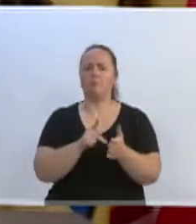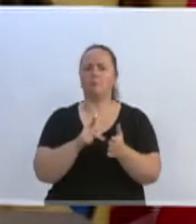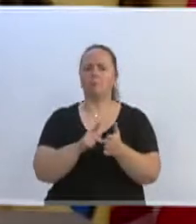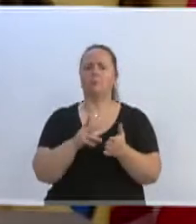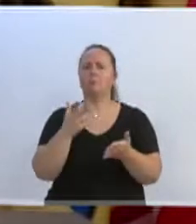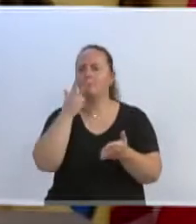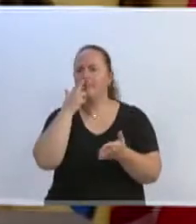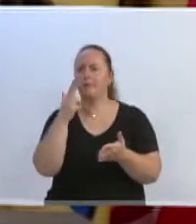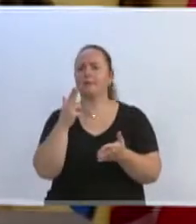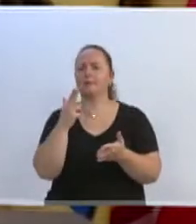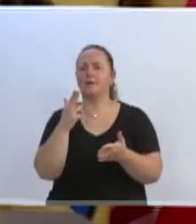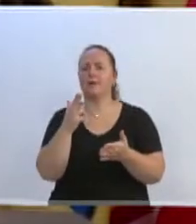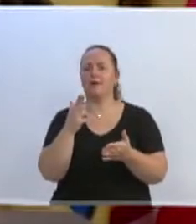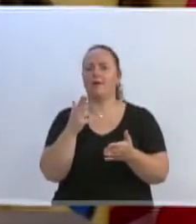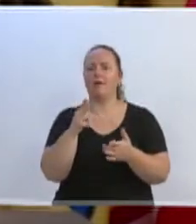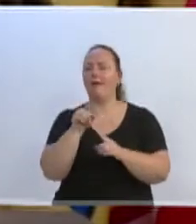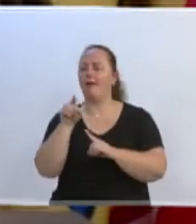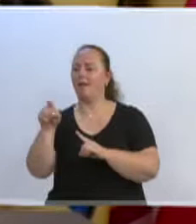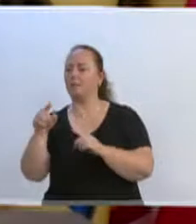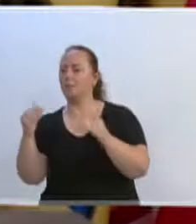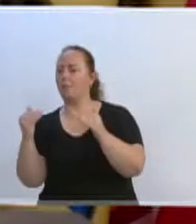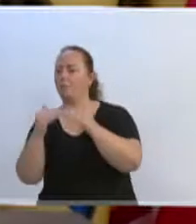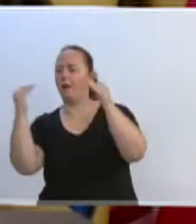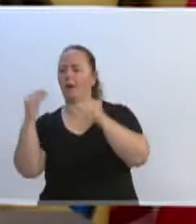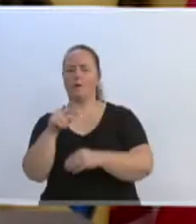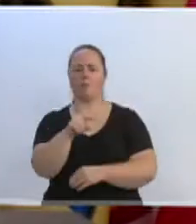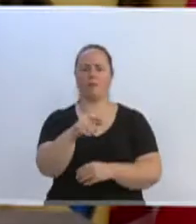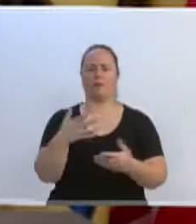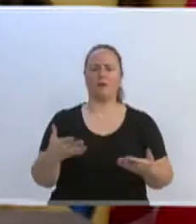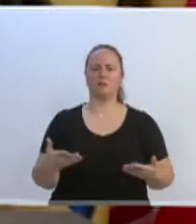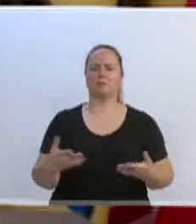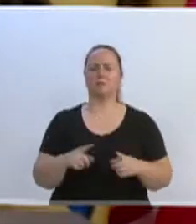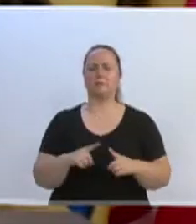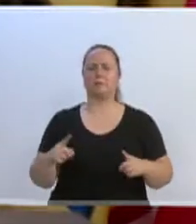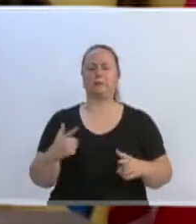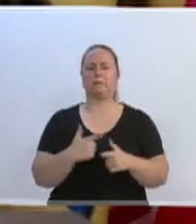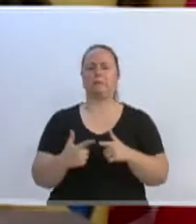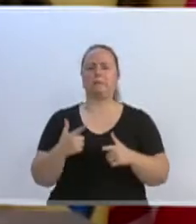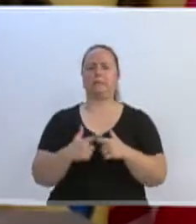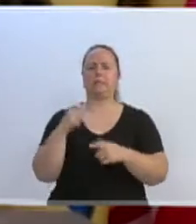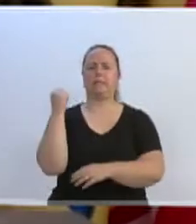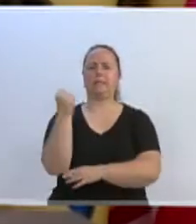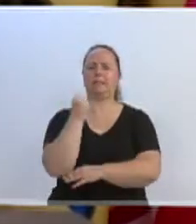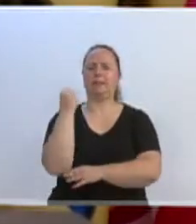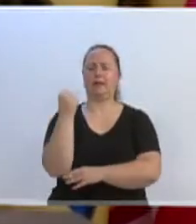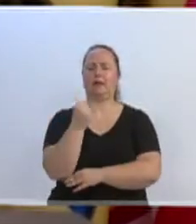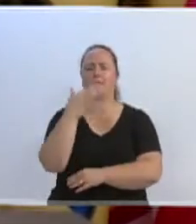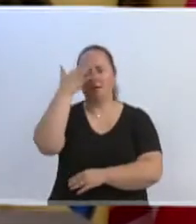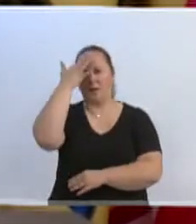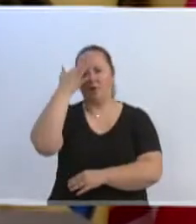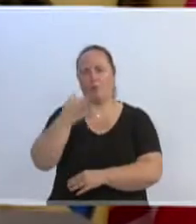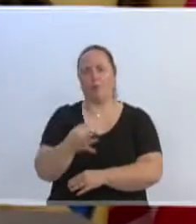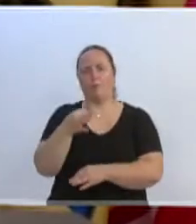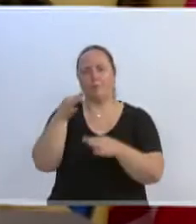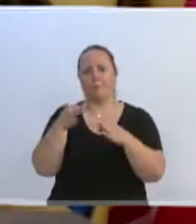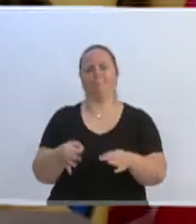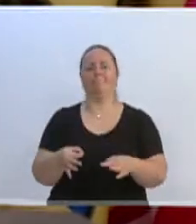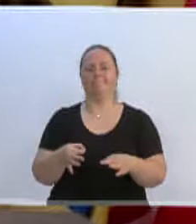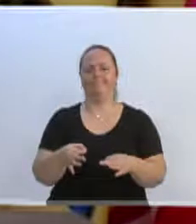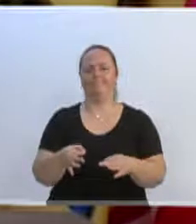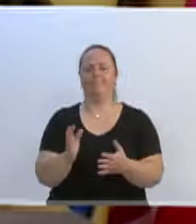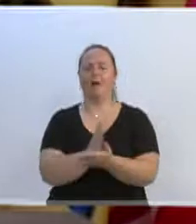outra causa de um problema muito grave para o entendimento daqueles que têm de aplicar